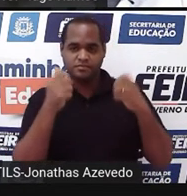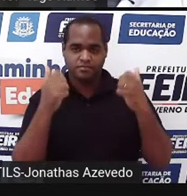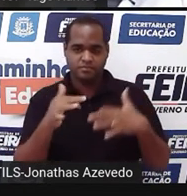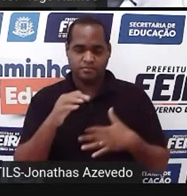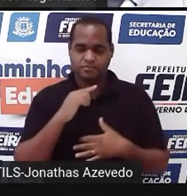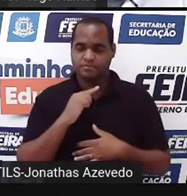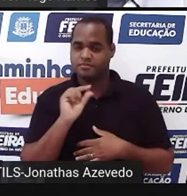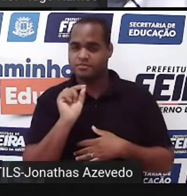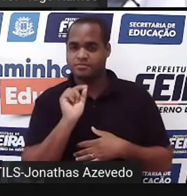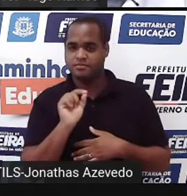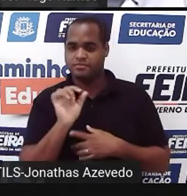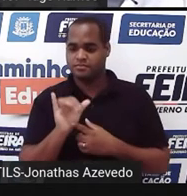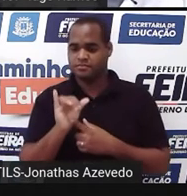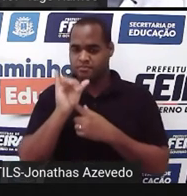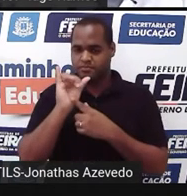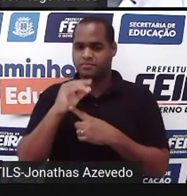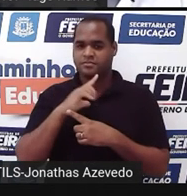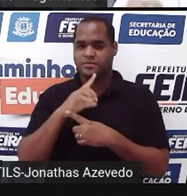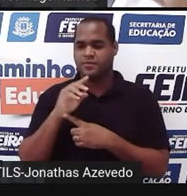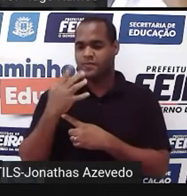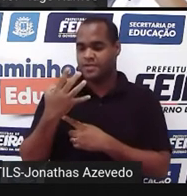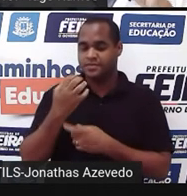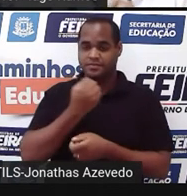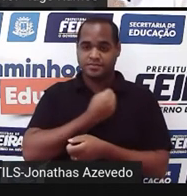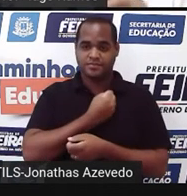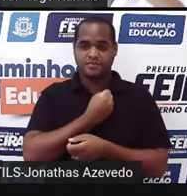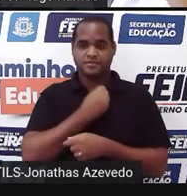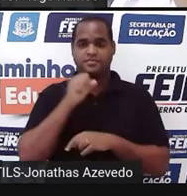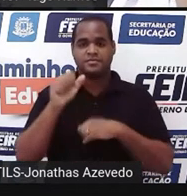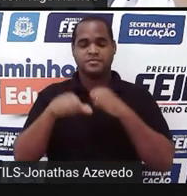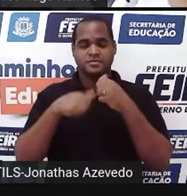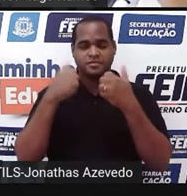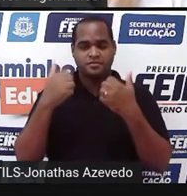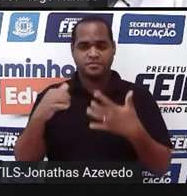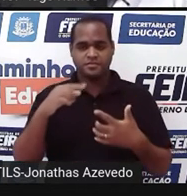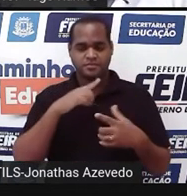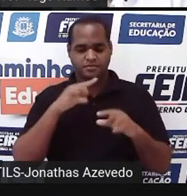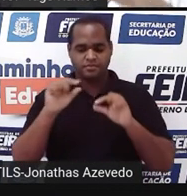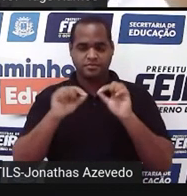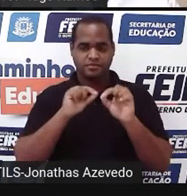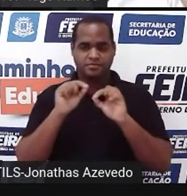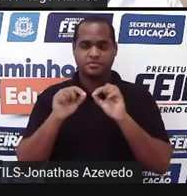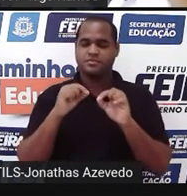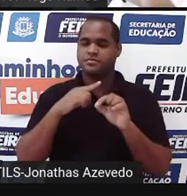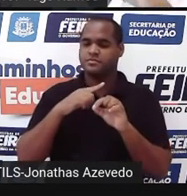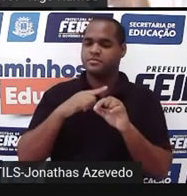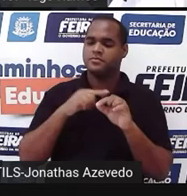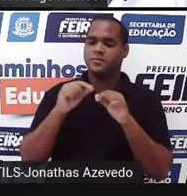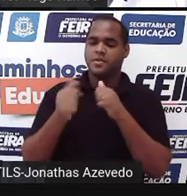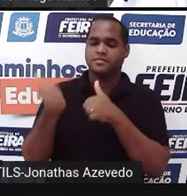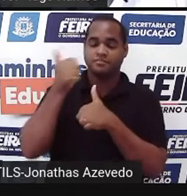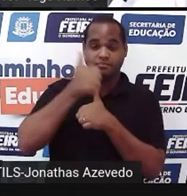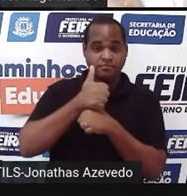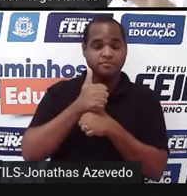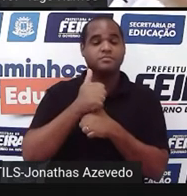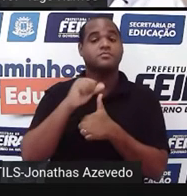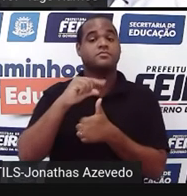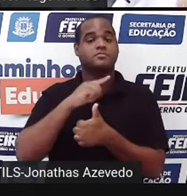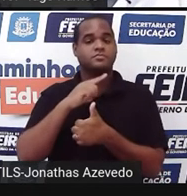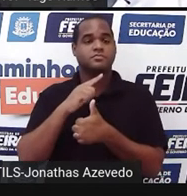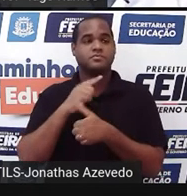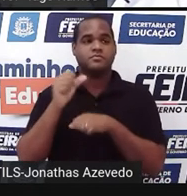faço isso pego esse Y que tá valendo o quarto e troco em qualquer uma eu faço uma substituição